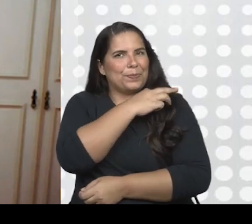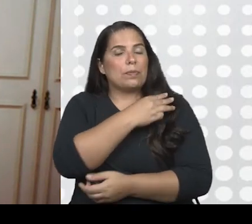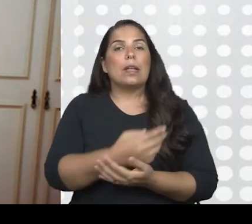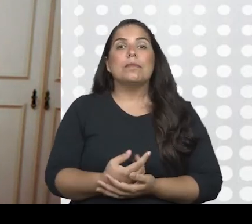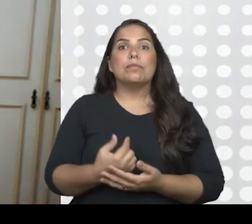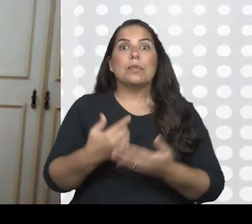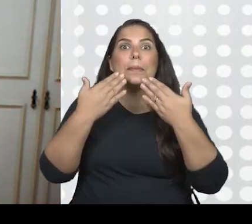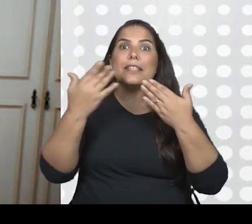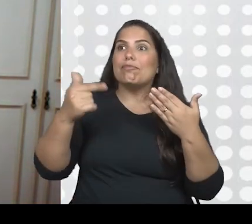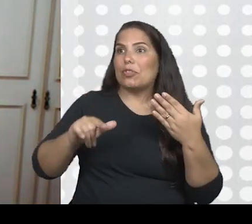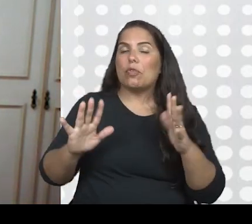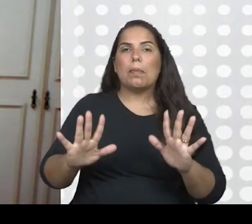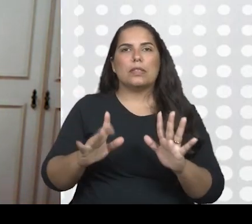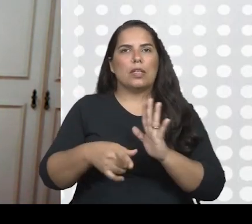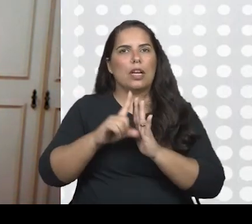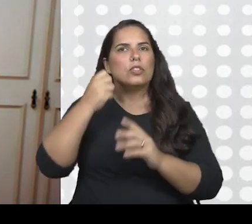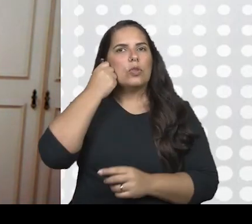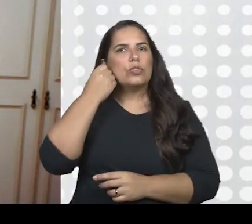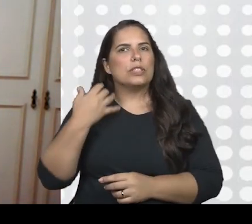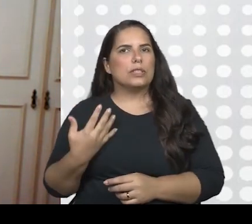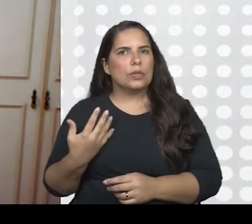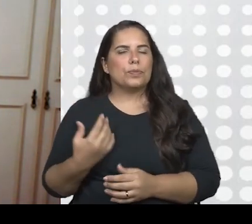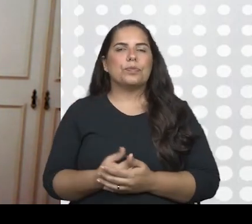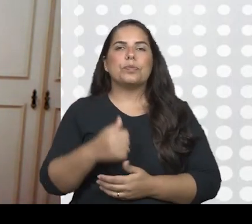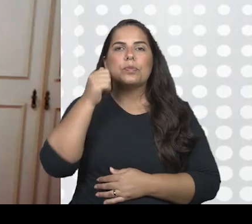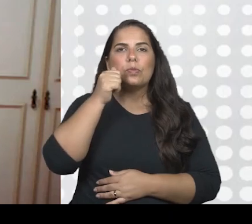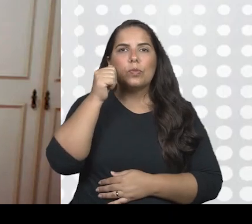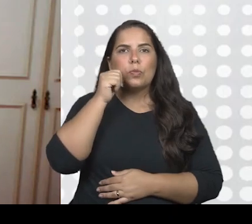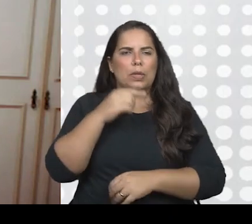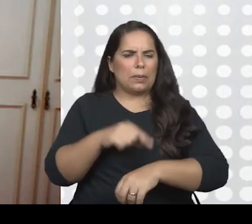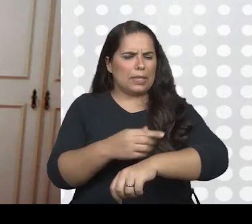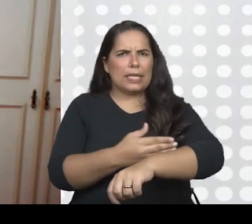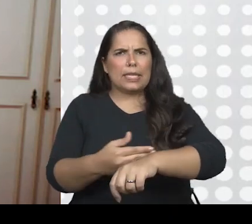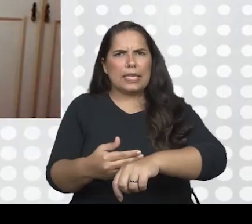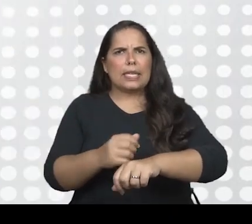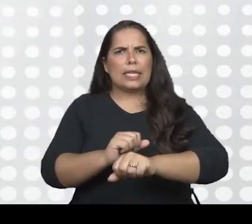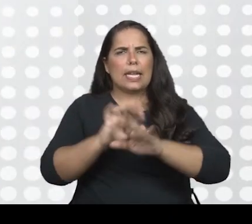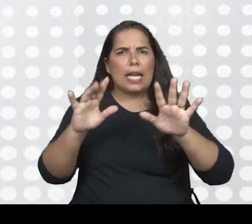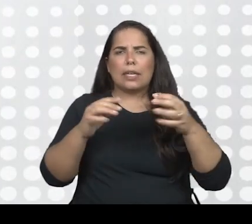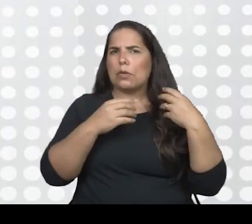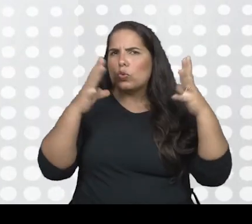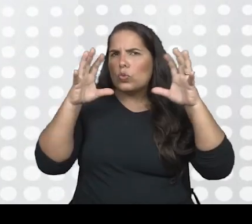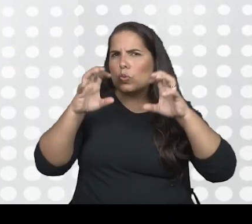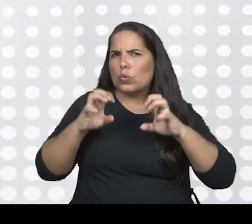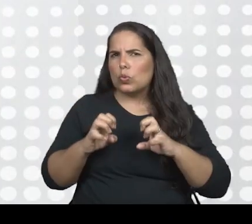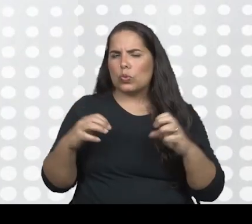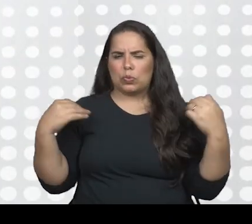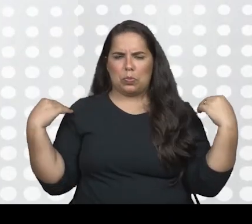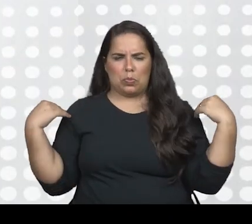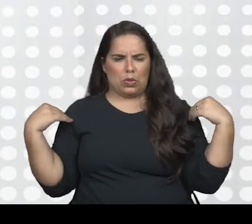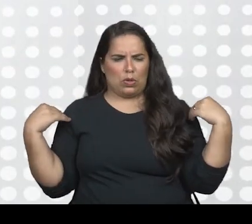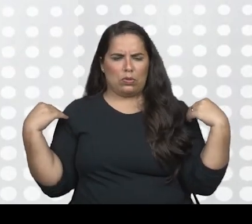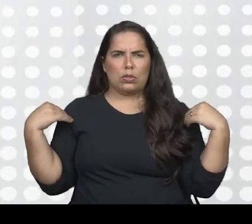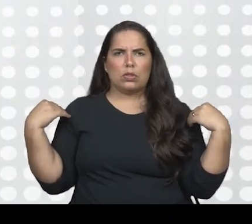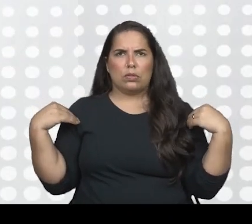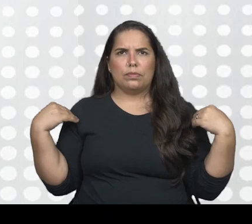me reapresentando, né? Mas antes vou fazer minha audiodescrição. Sou uma mulher de pele clara, tenho cabelos escuros, um pouco abaixo da